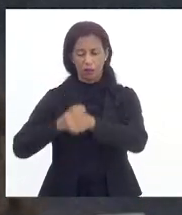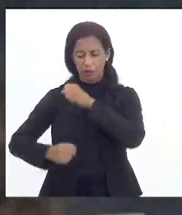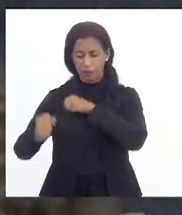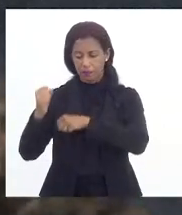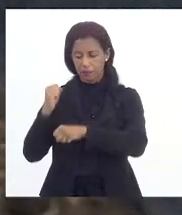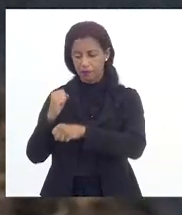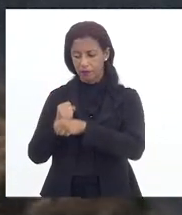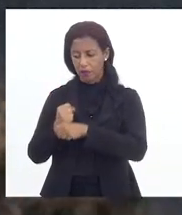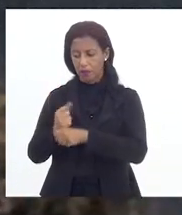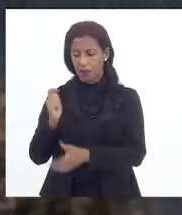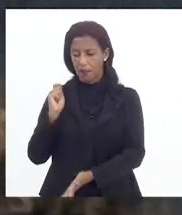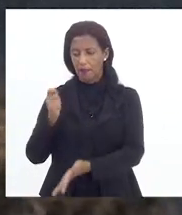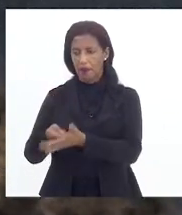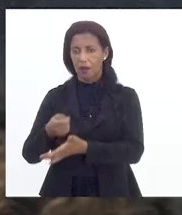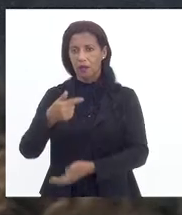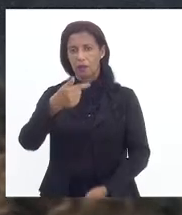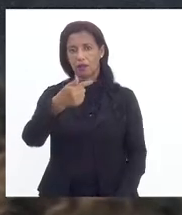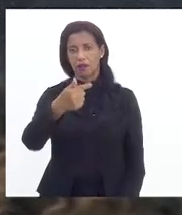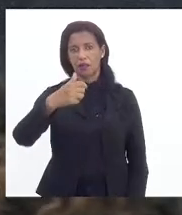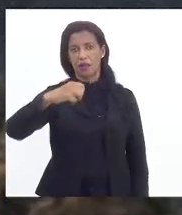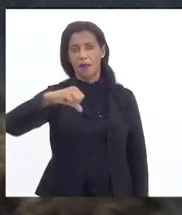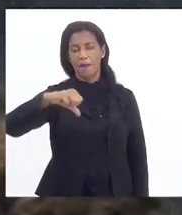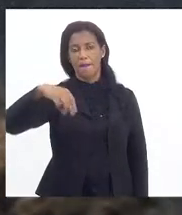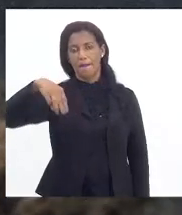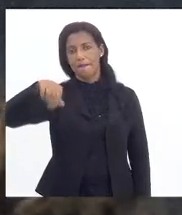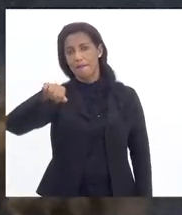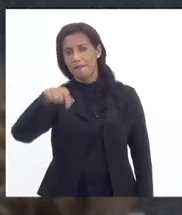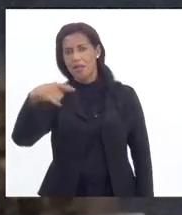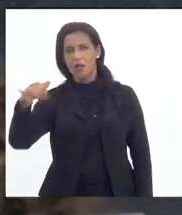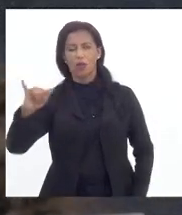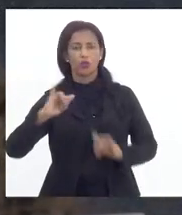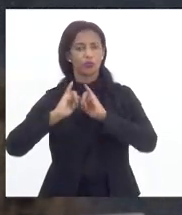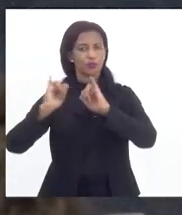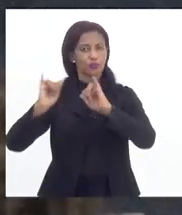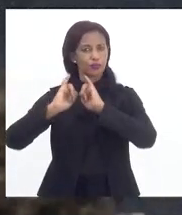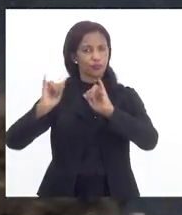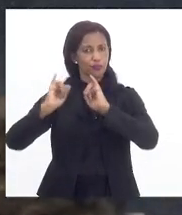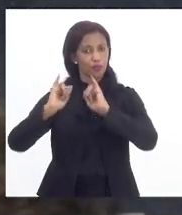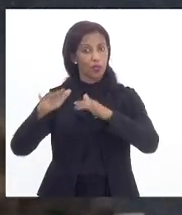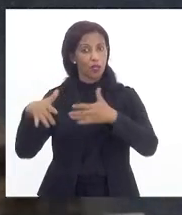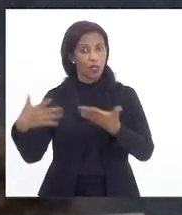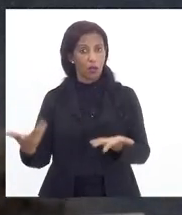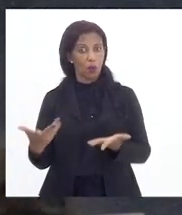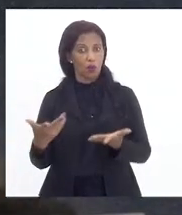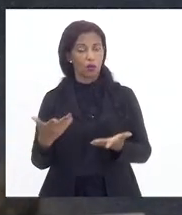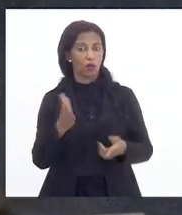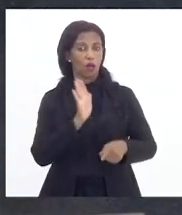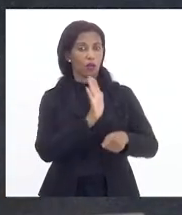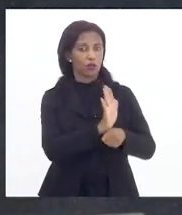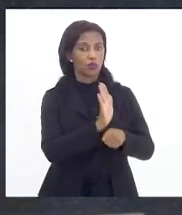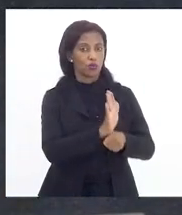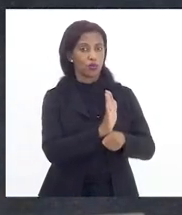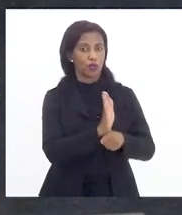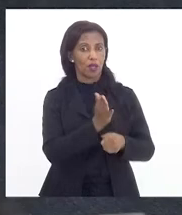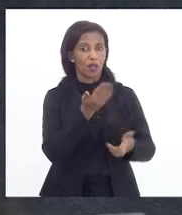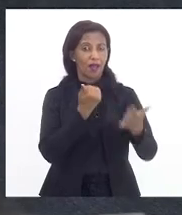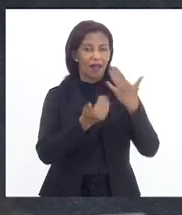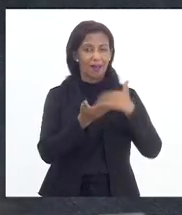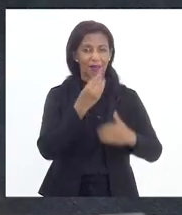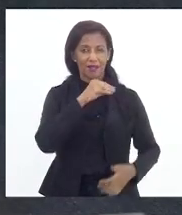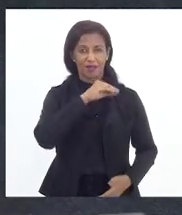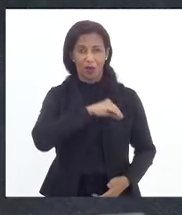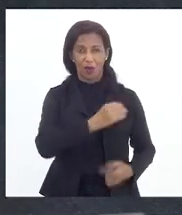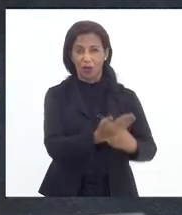passado já estou 79 milhões com publicidade enquanto o auxílio-alimentação de servidores policiais